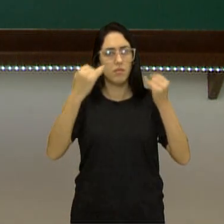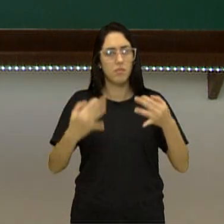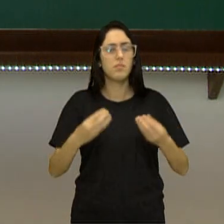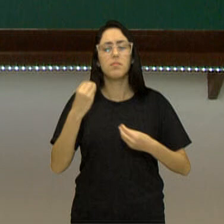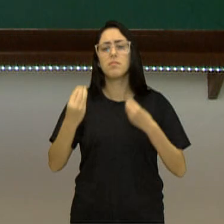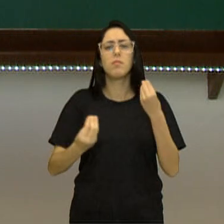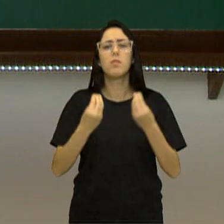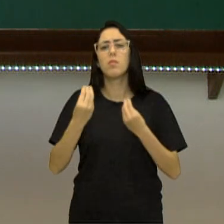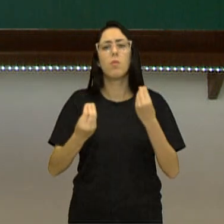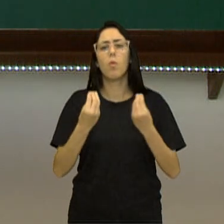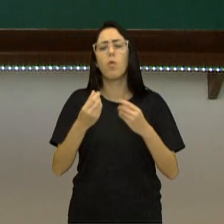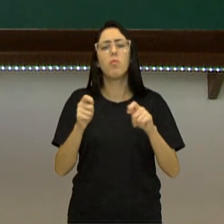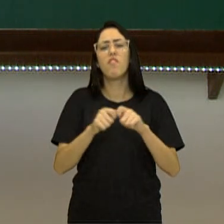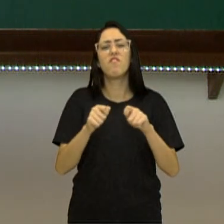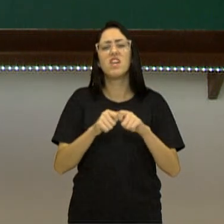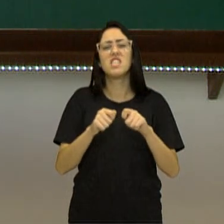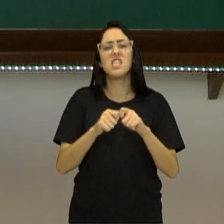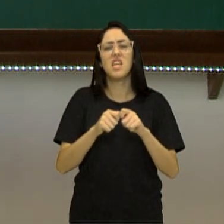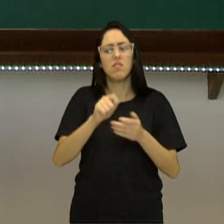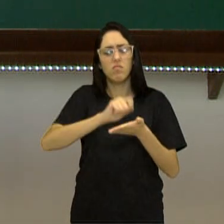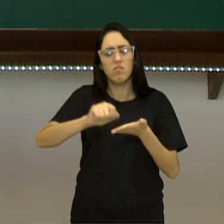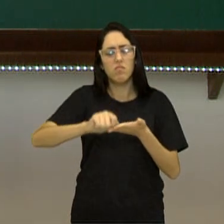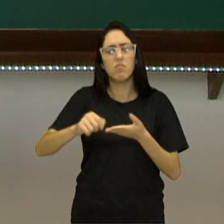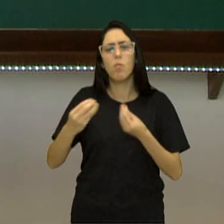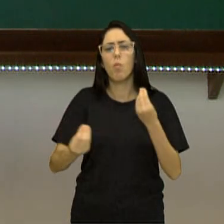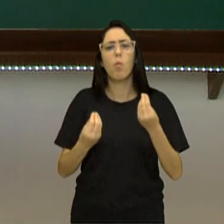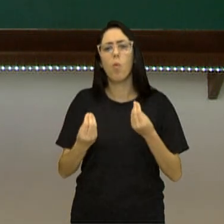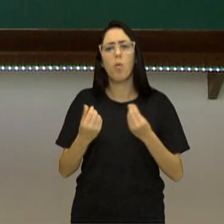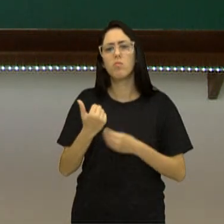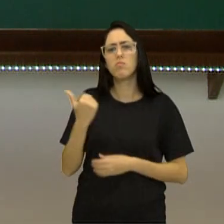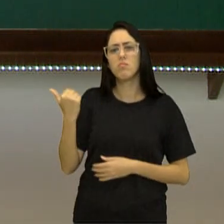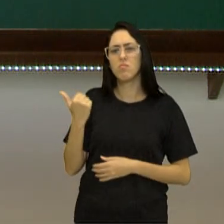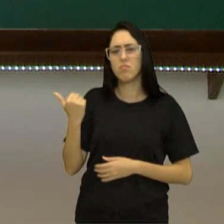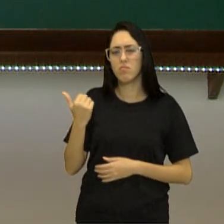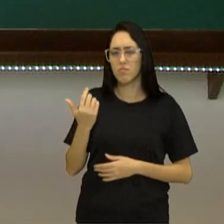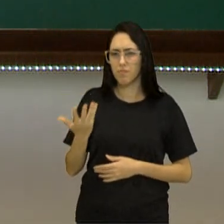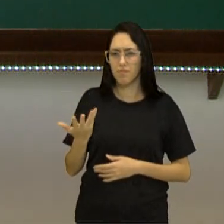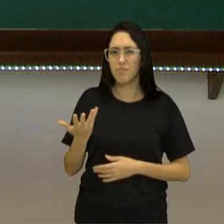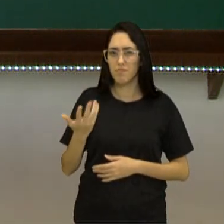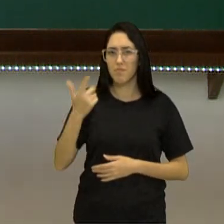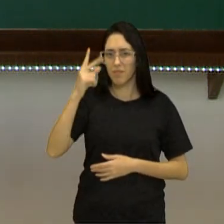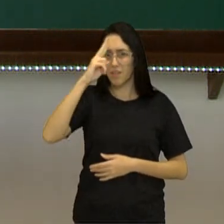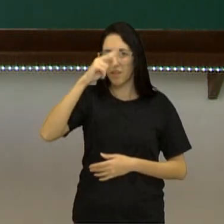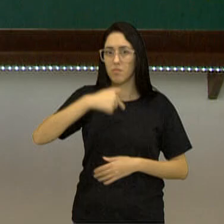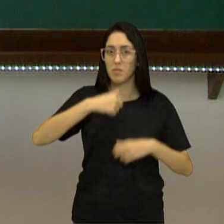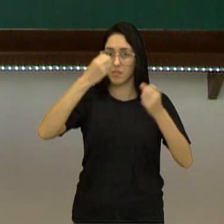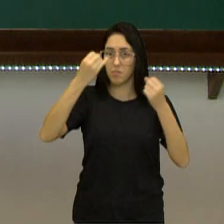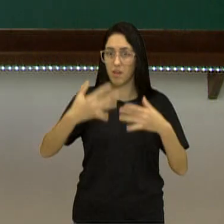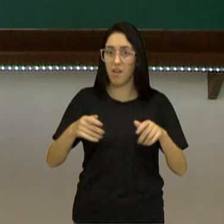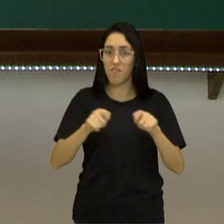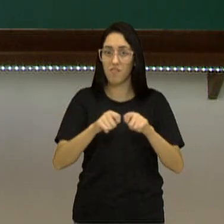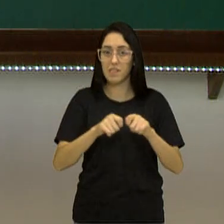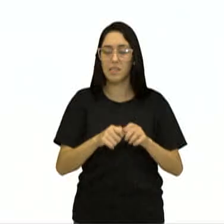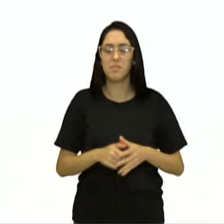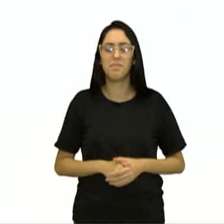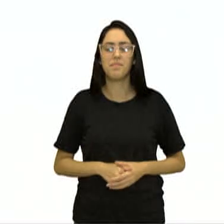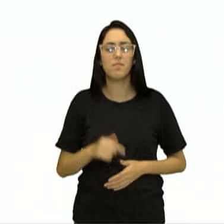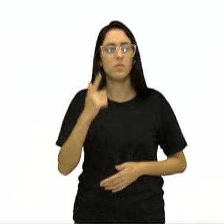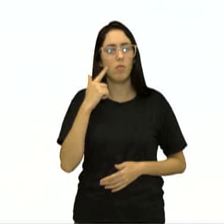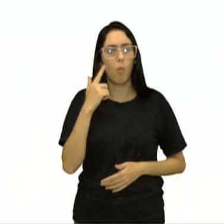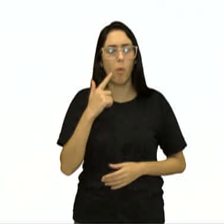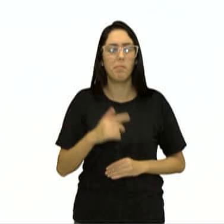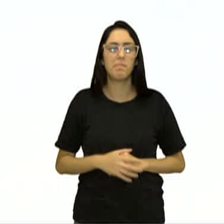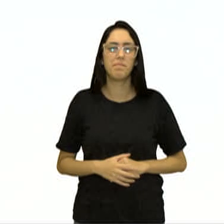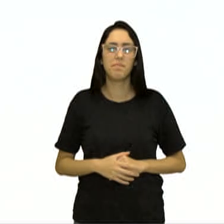elaborar um verbete, que é o nosso objetivo aqui. Lembra lá um dos objetivos? Elaborar verbetes? Vejam só aqui, então.